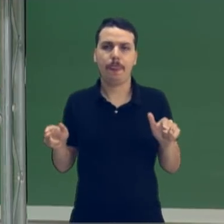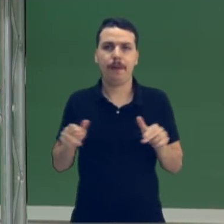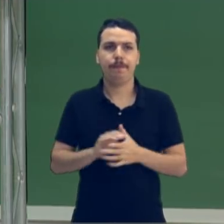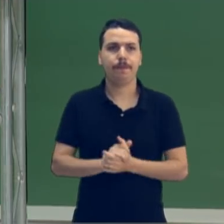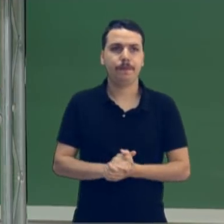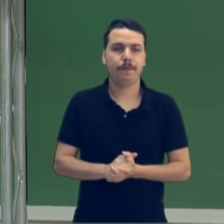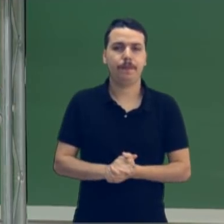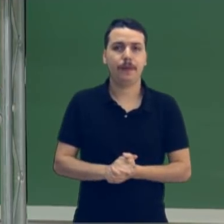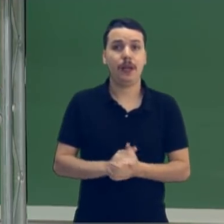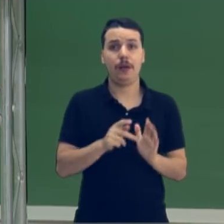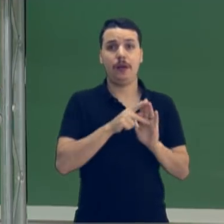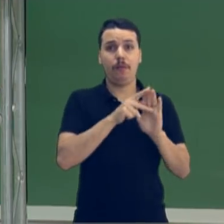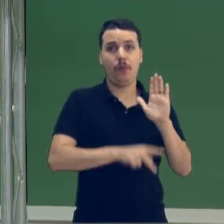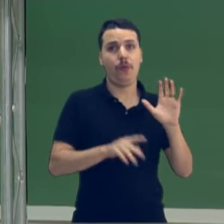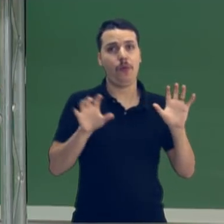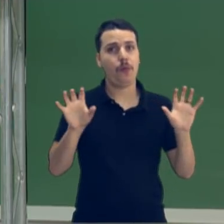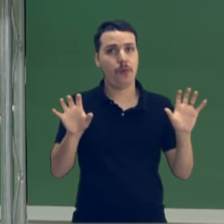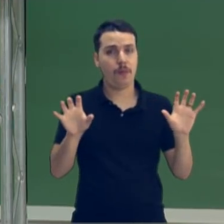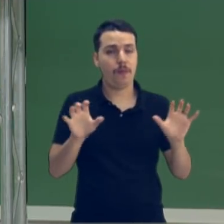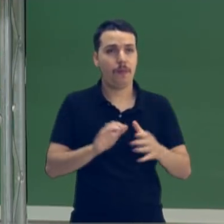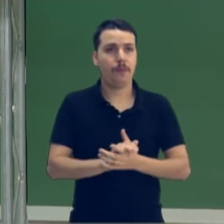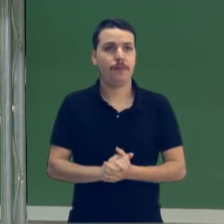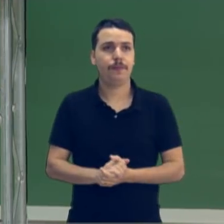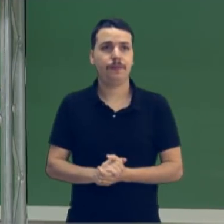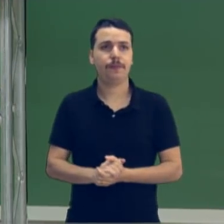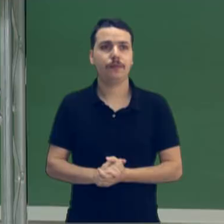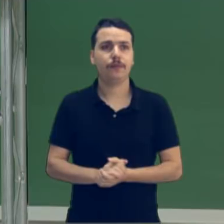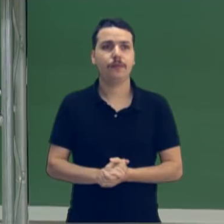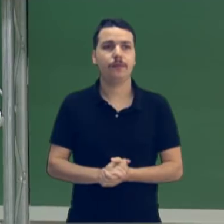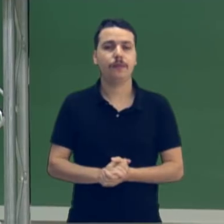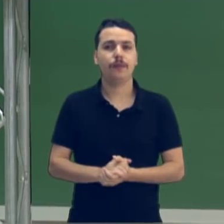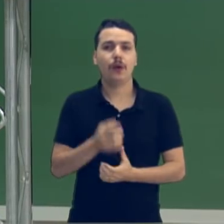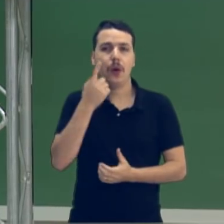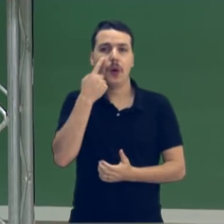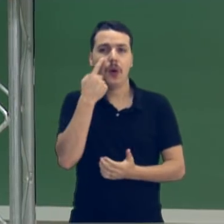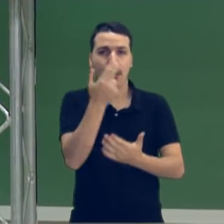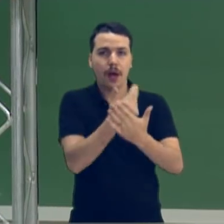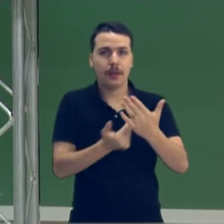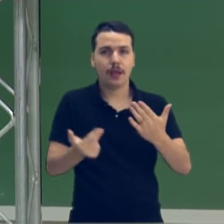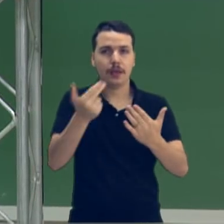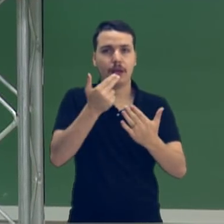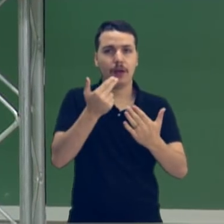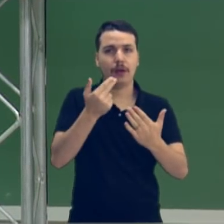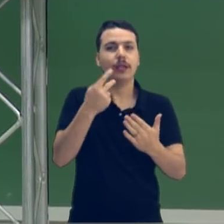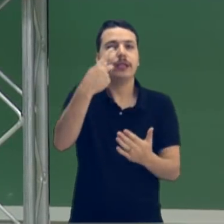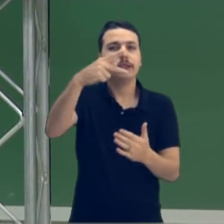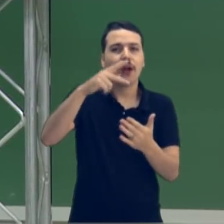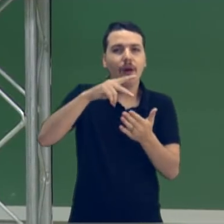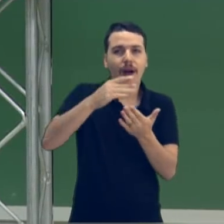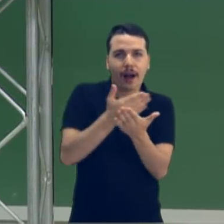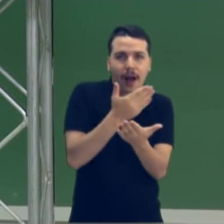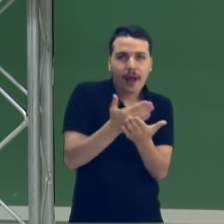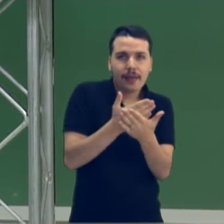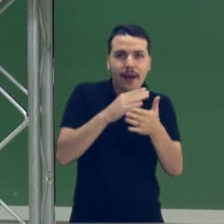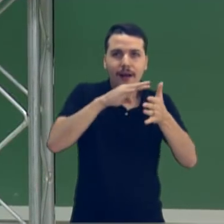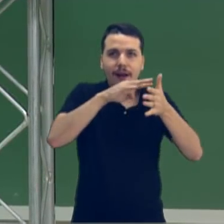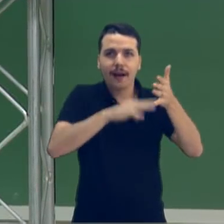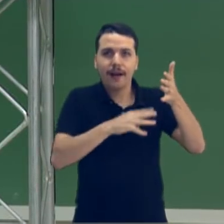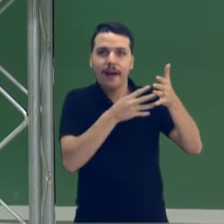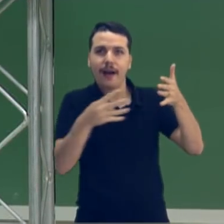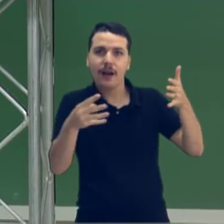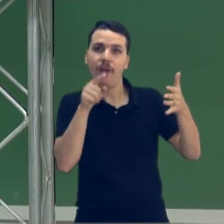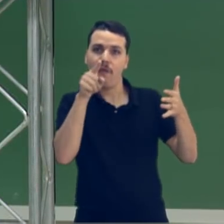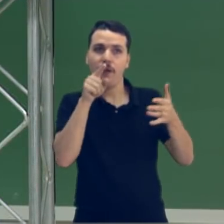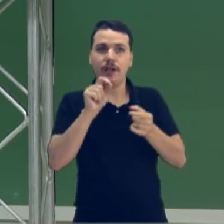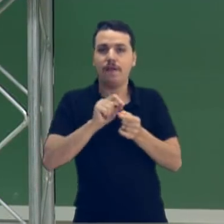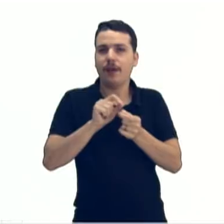lá. Opa, fizemos um desenho então aqui. Como que ficou? Pega lá seu caderno quadriculado, para você entender